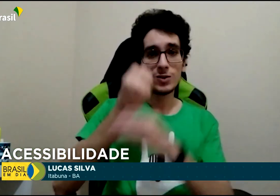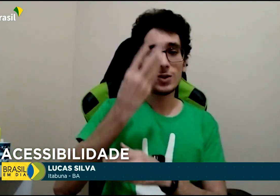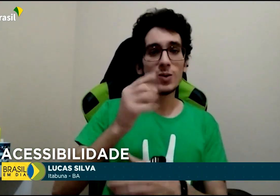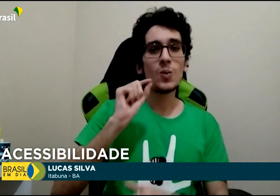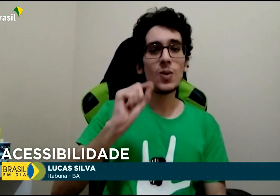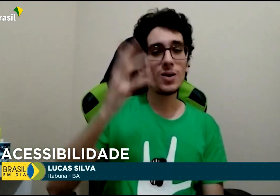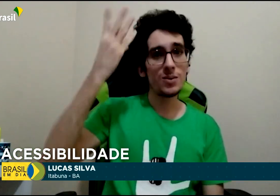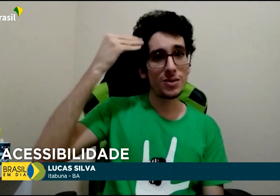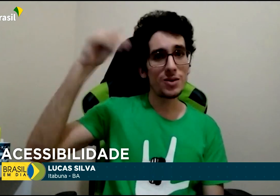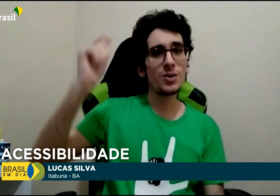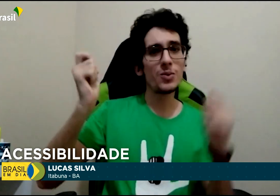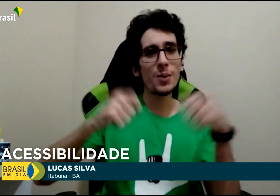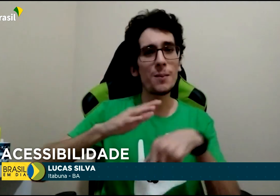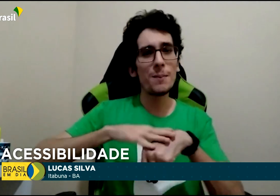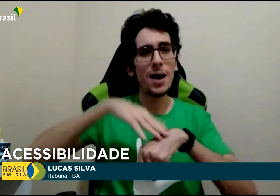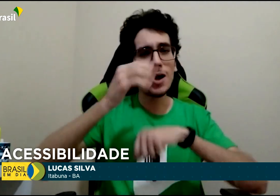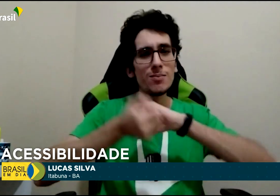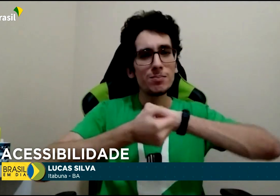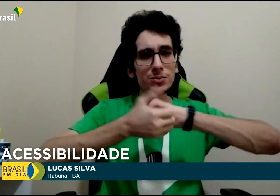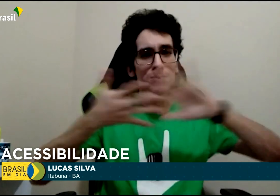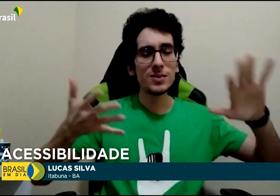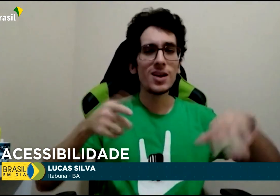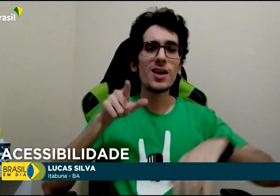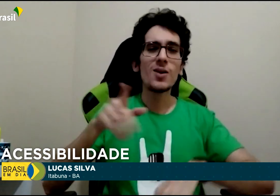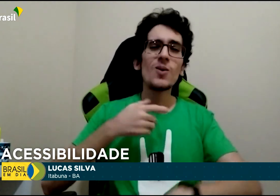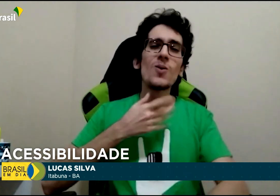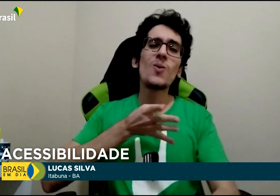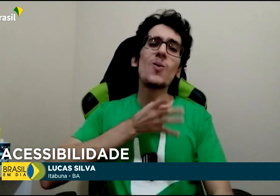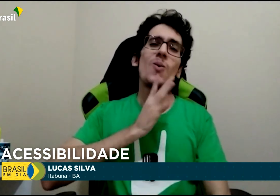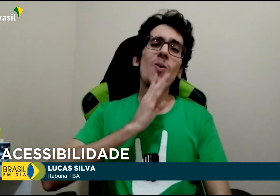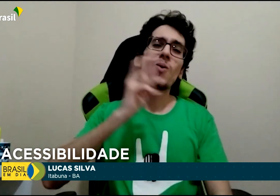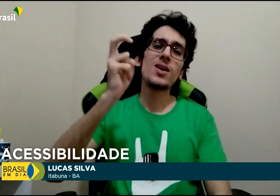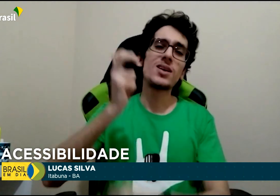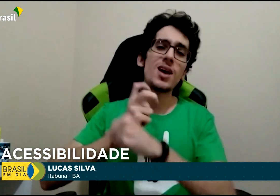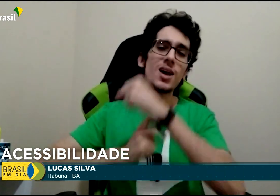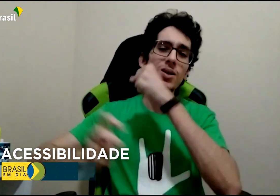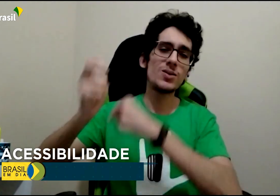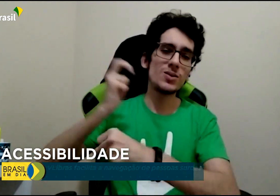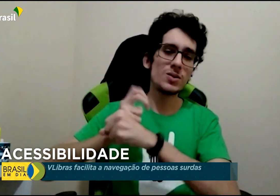sinais para que Ícaro, o avatar do Vlibras, possa ser mais fluente.